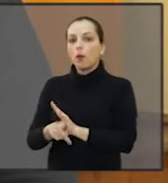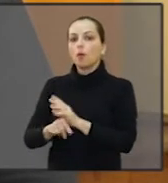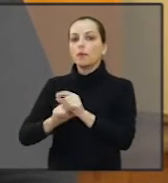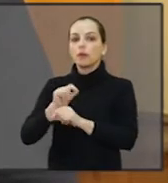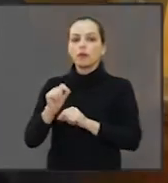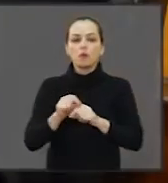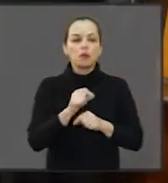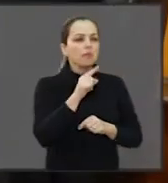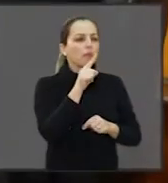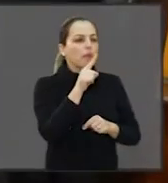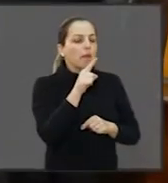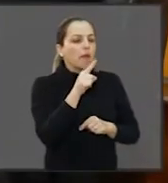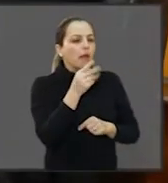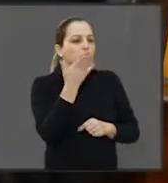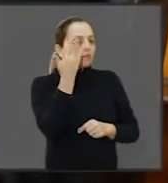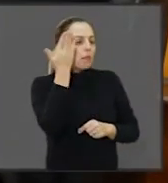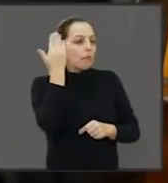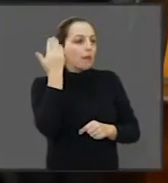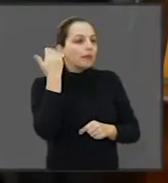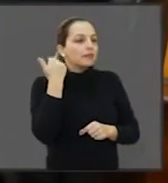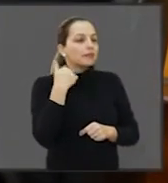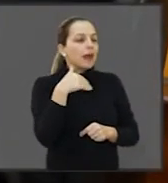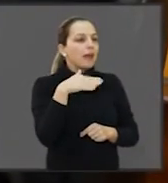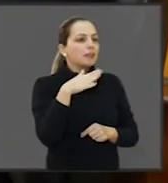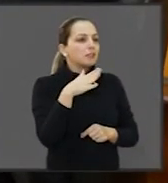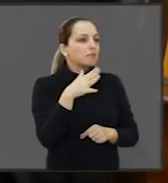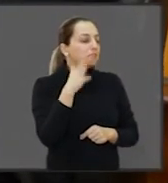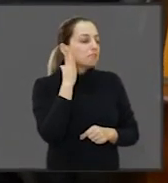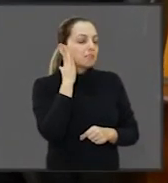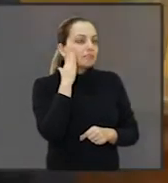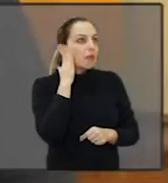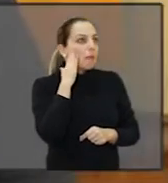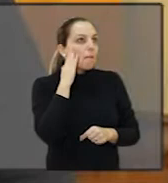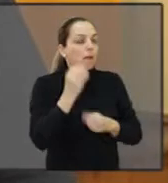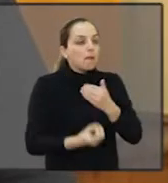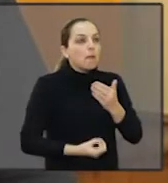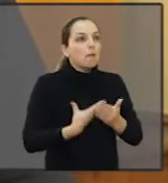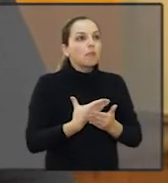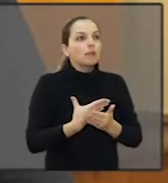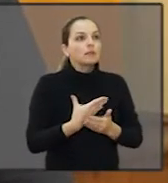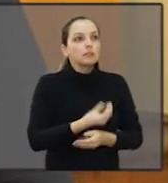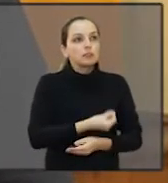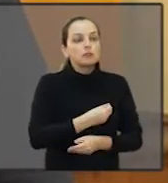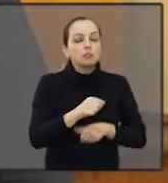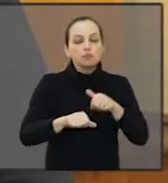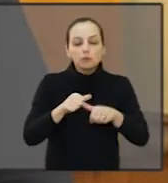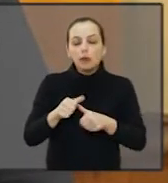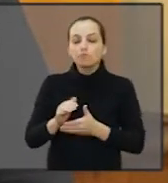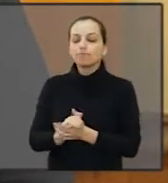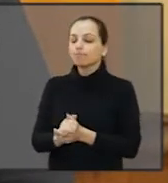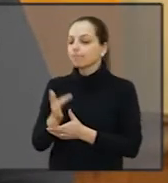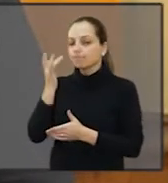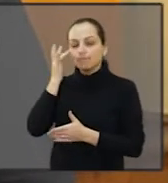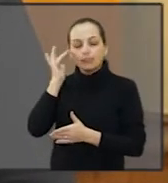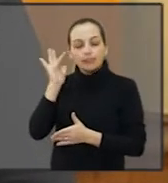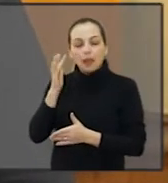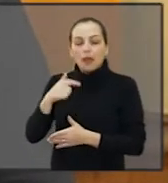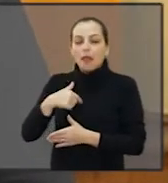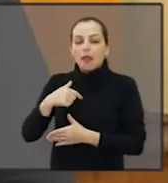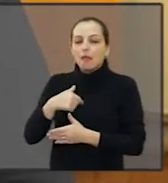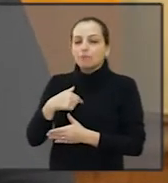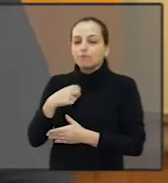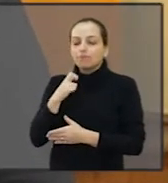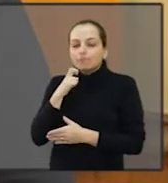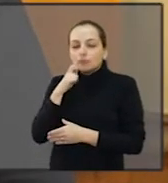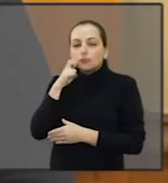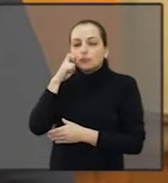menininha lá do Melhado tinha noção que isso pudesse acontecer no dia, né? Nenhuma, não tinha noção nenhuma, até porque eu sempre fui muito